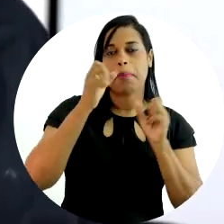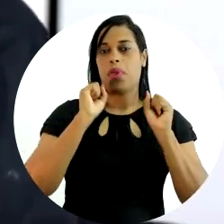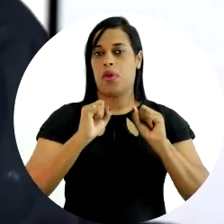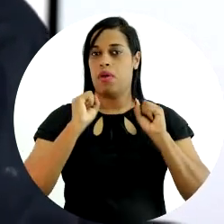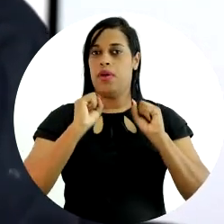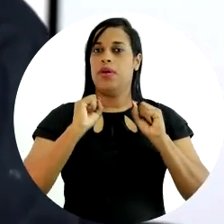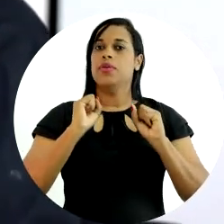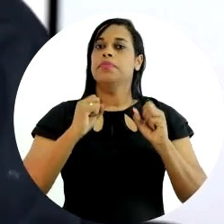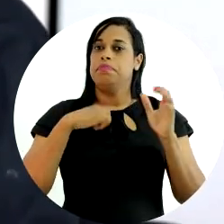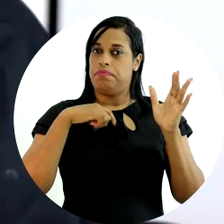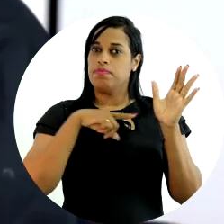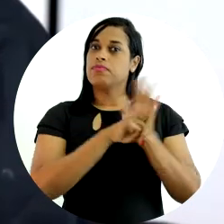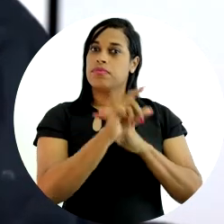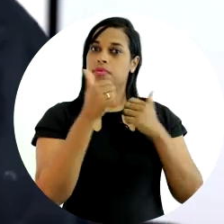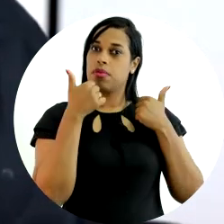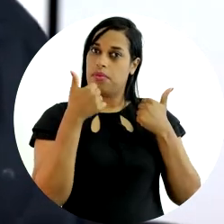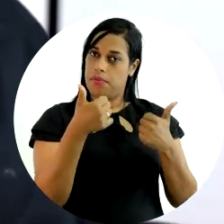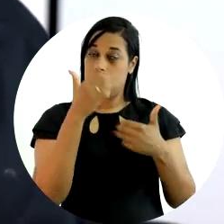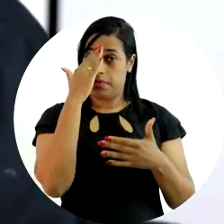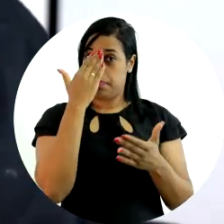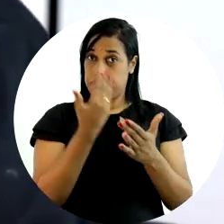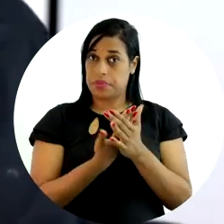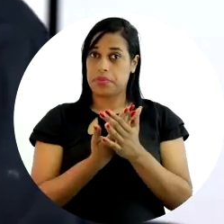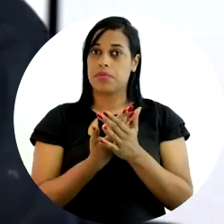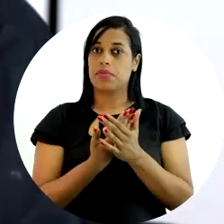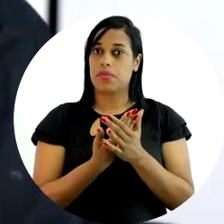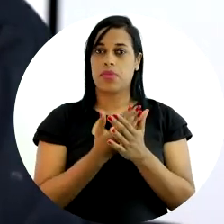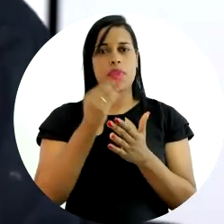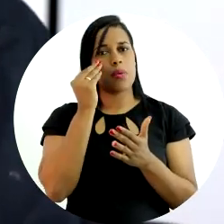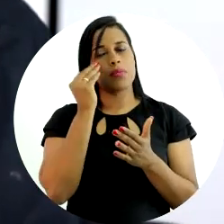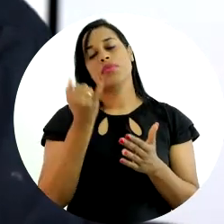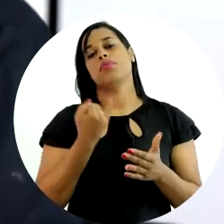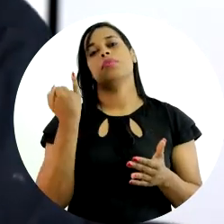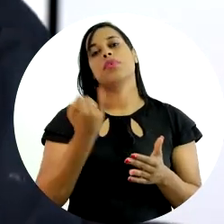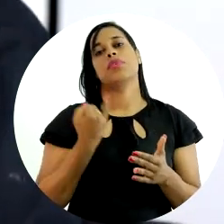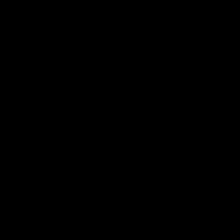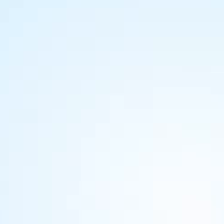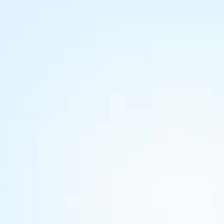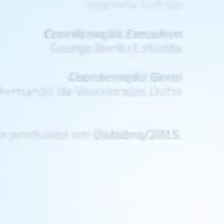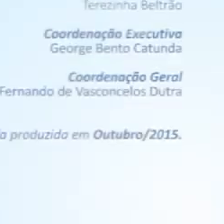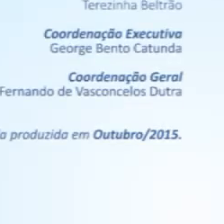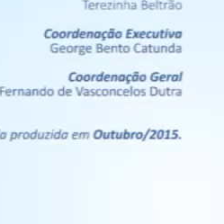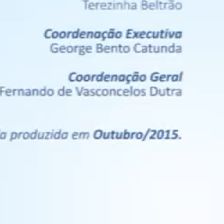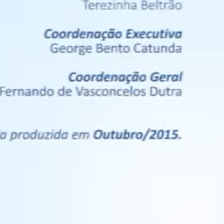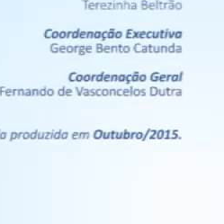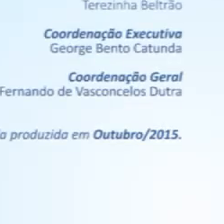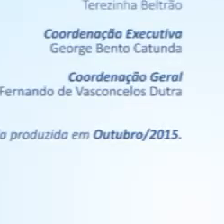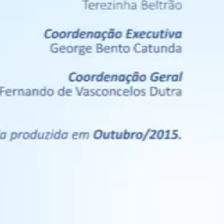chats, nos fóruns que estão lá na plataforma. E eu acredito que é um aspecto importante.